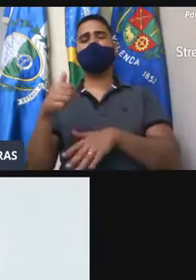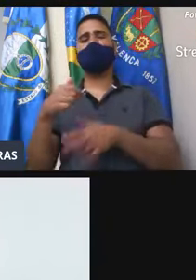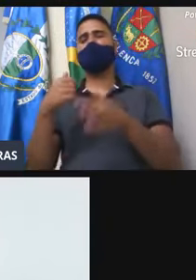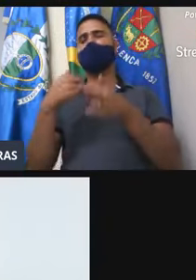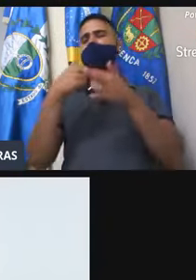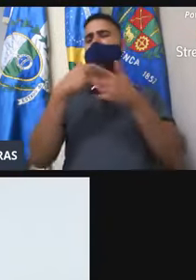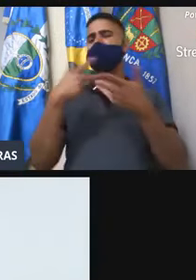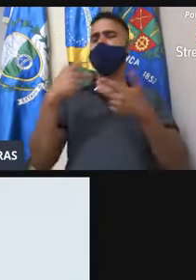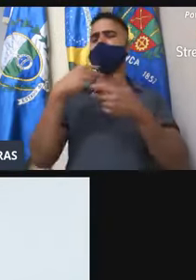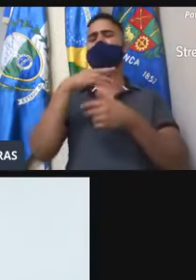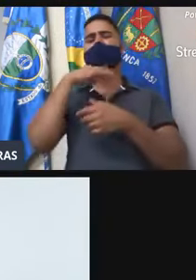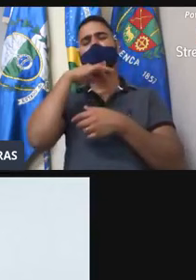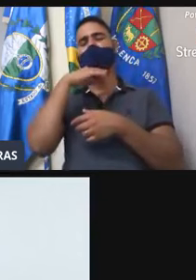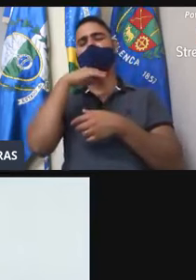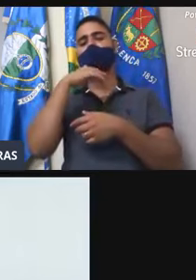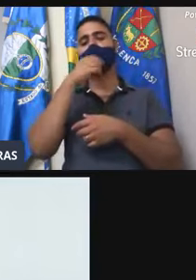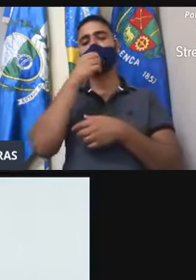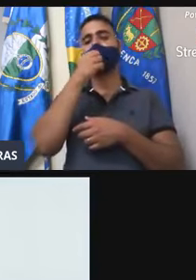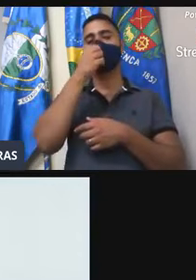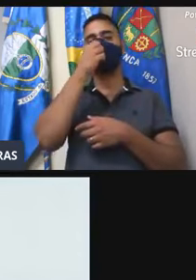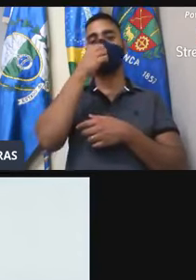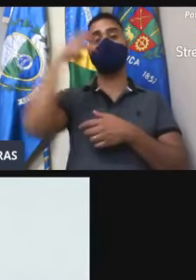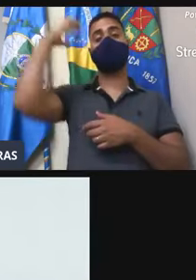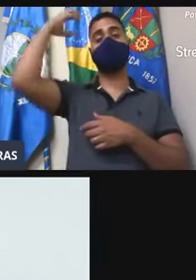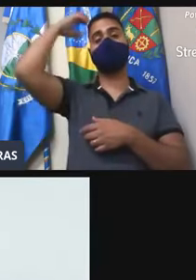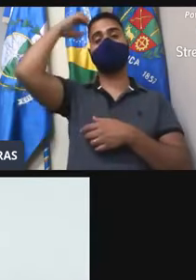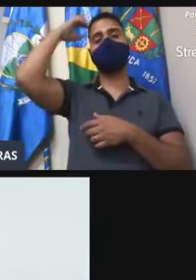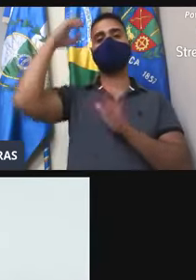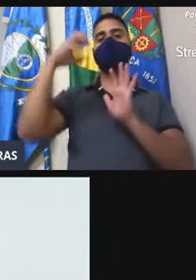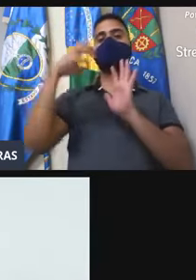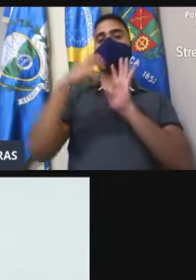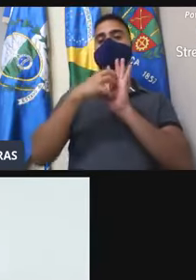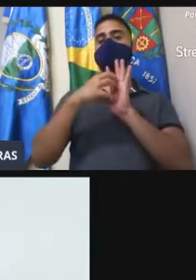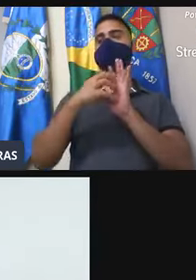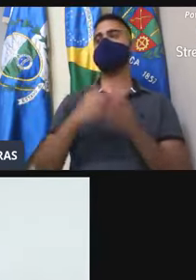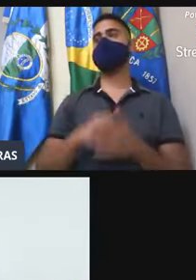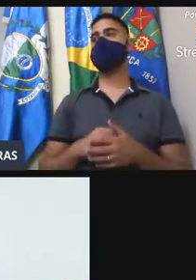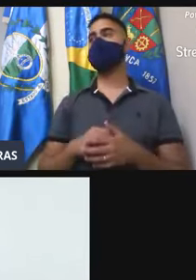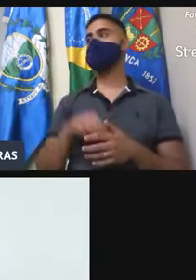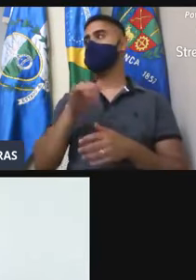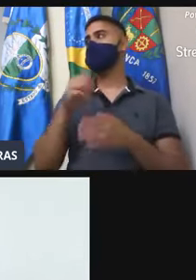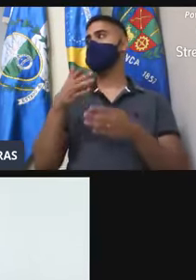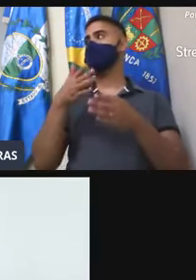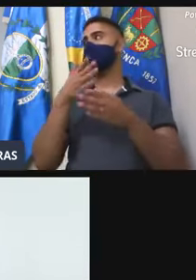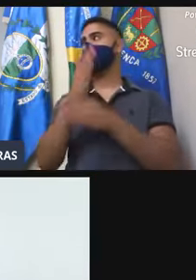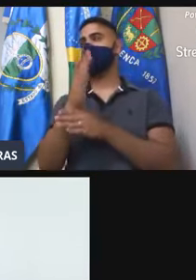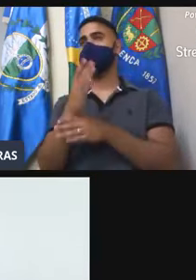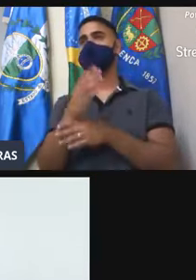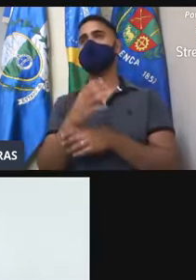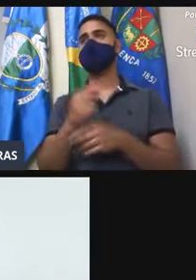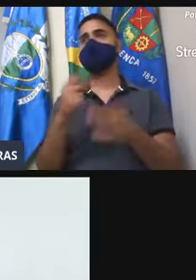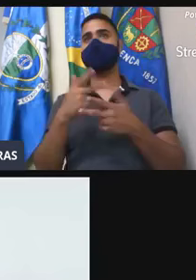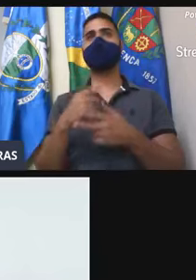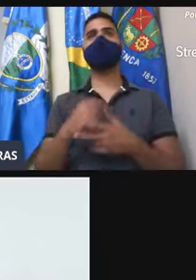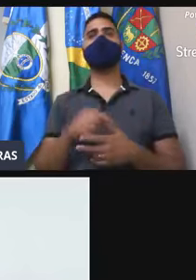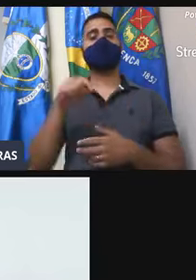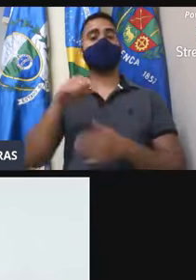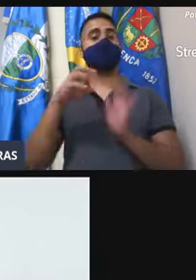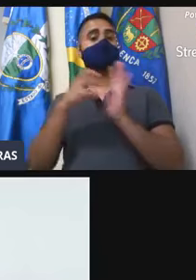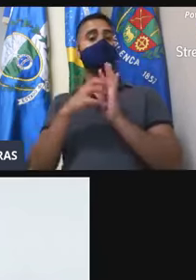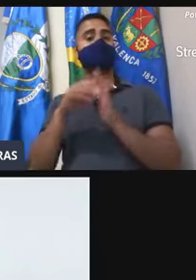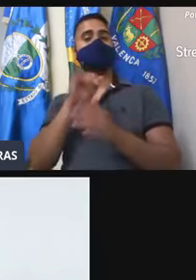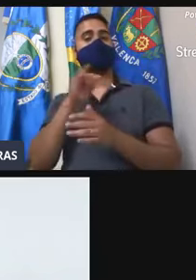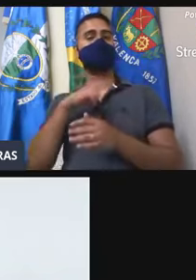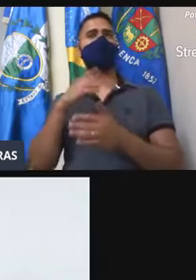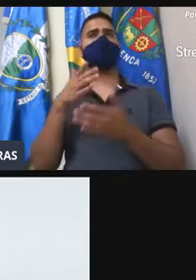comprometer a arrecadação. Então, ia ficar sobre os nossos ombros se nós aprovássemos uma questão dessa. Porque se vem